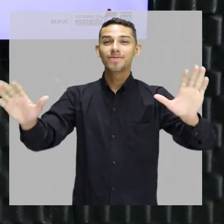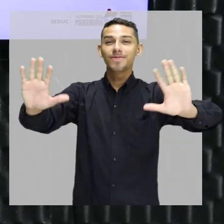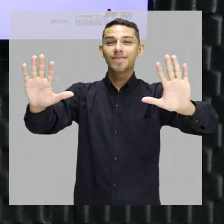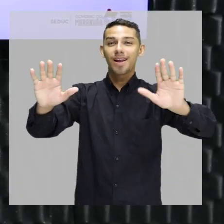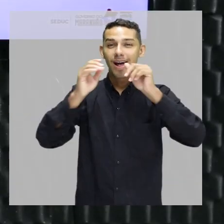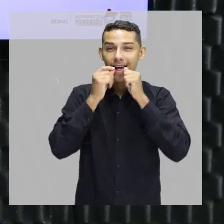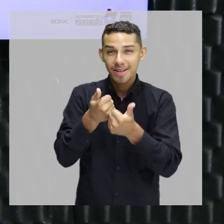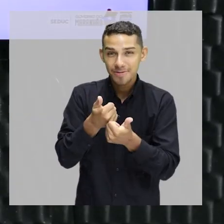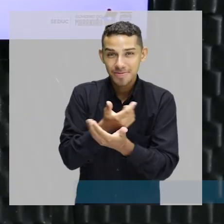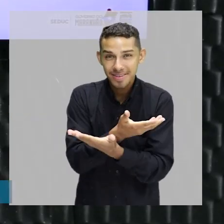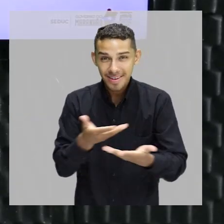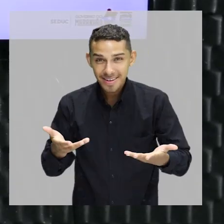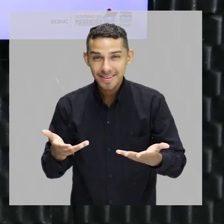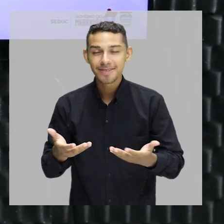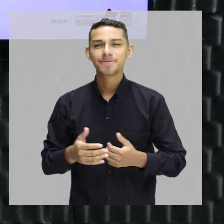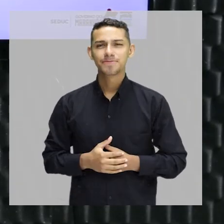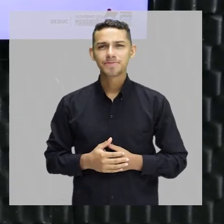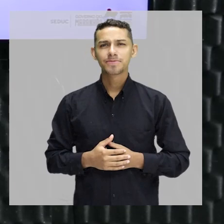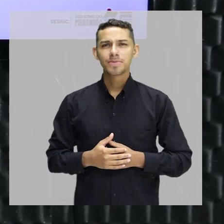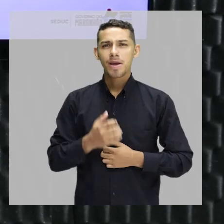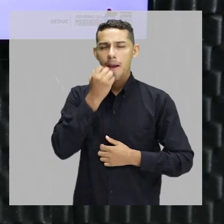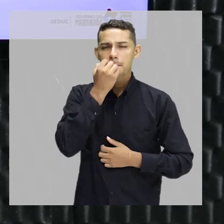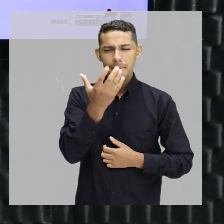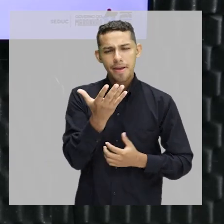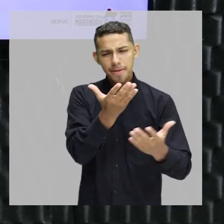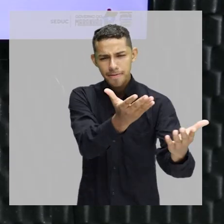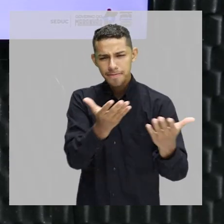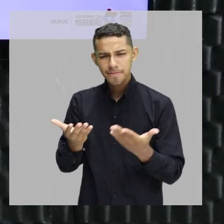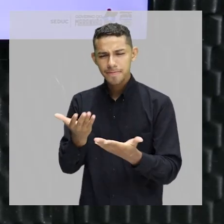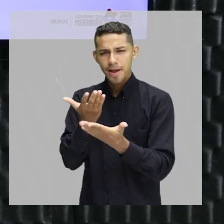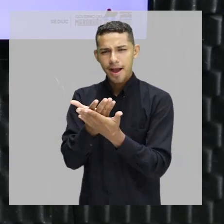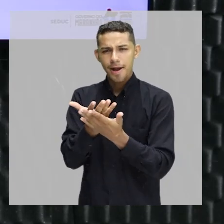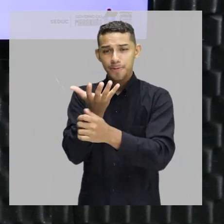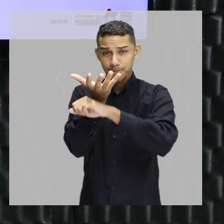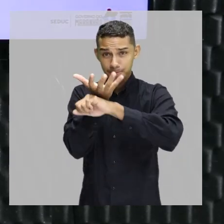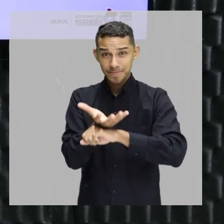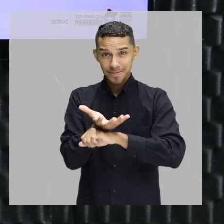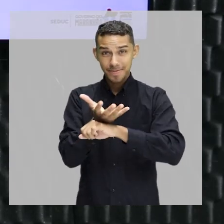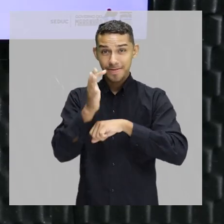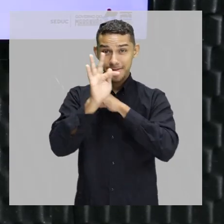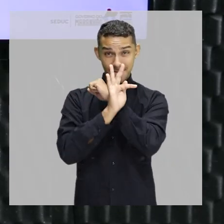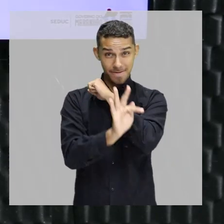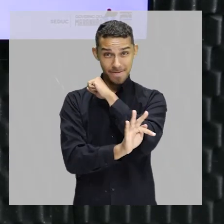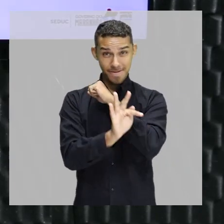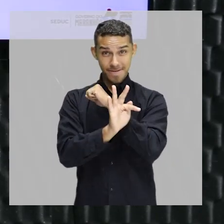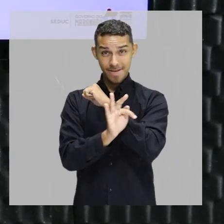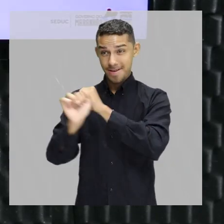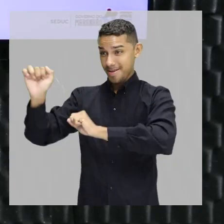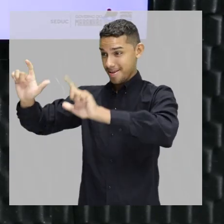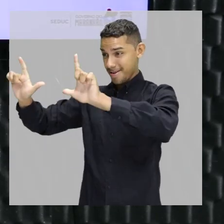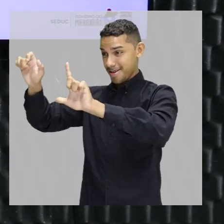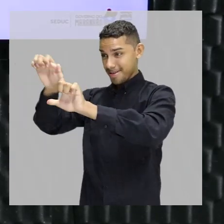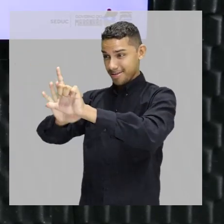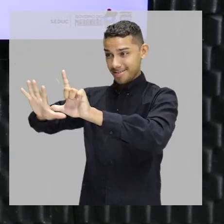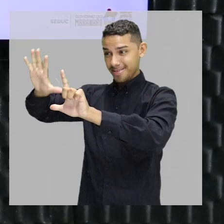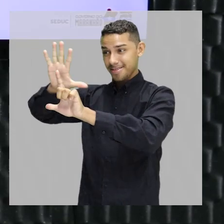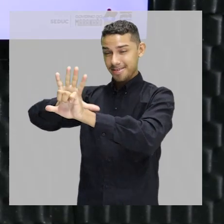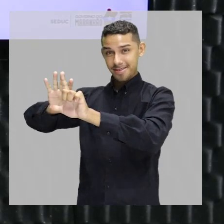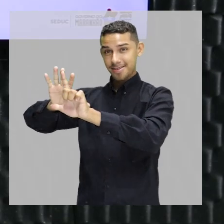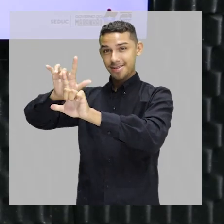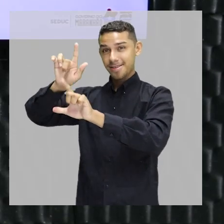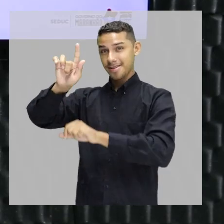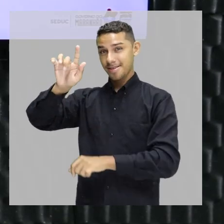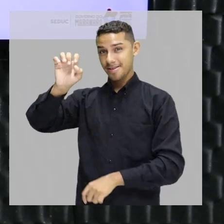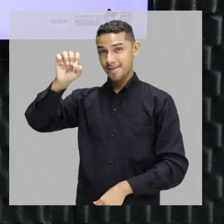Olá, aluna. Olá, aluno. Seja bem-vindo a mais uma aula de física, né, aqui pela plataforma Gonçalves Dias, né? Na aula de hoje,